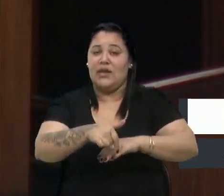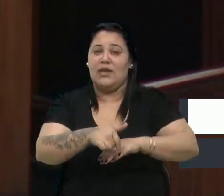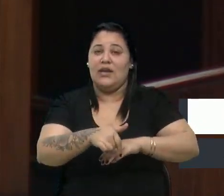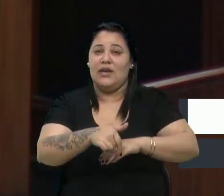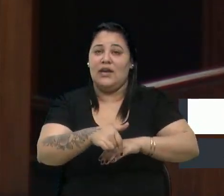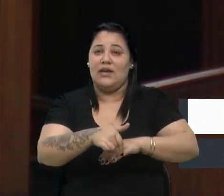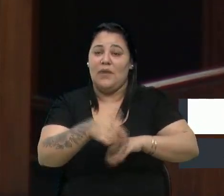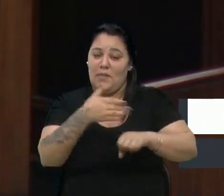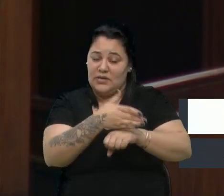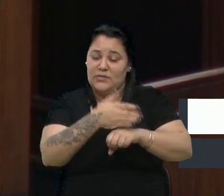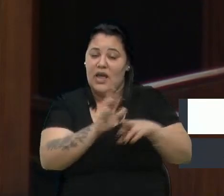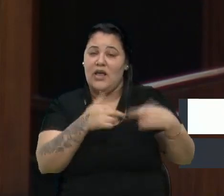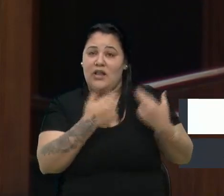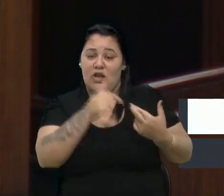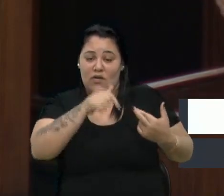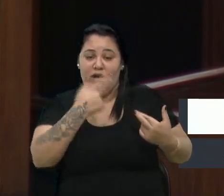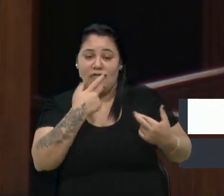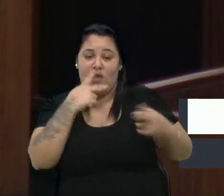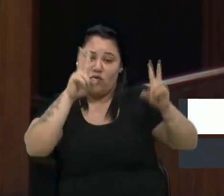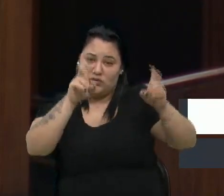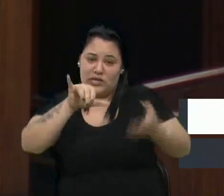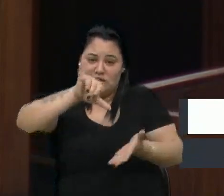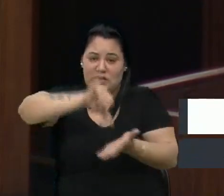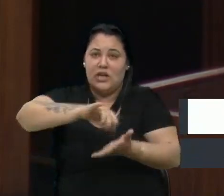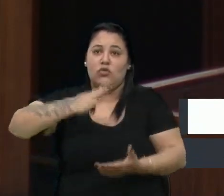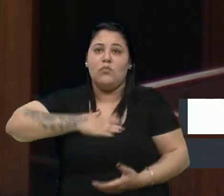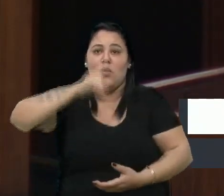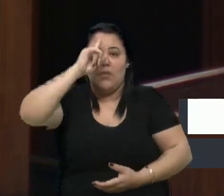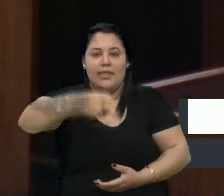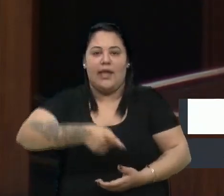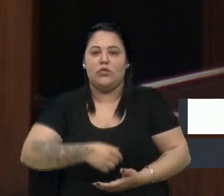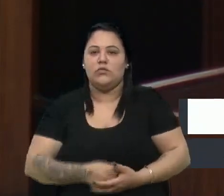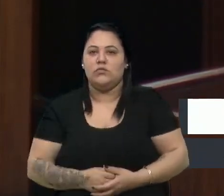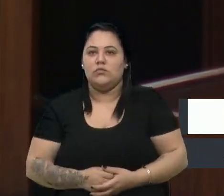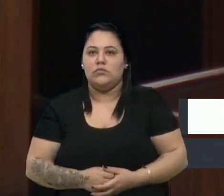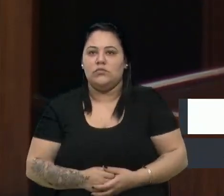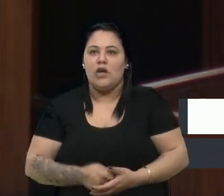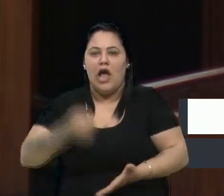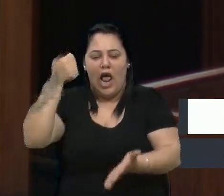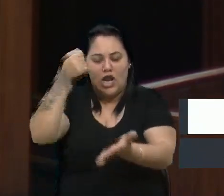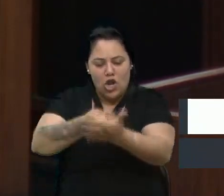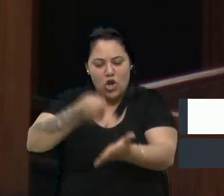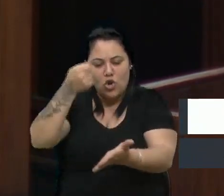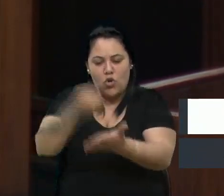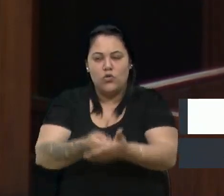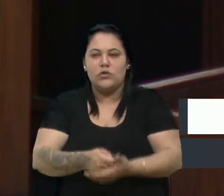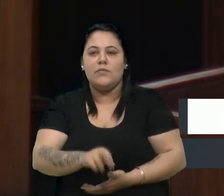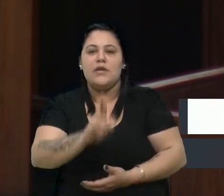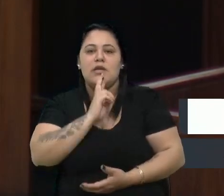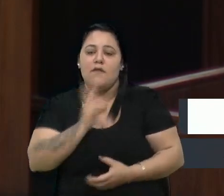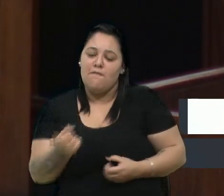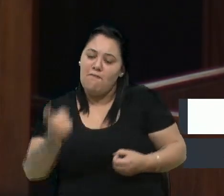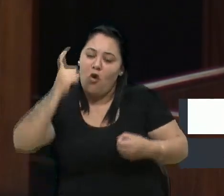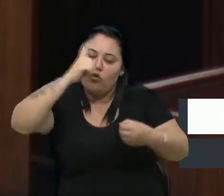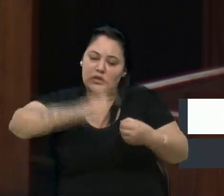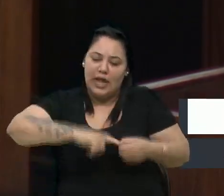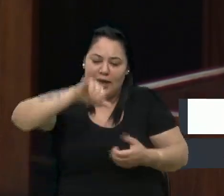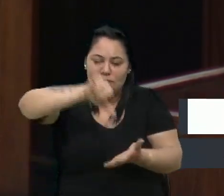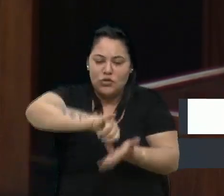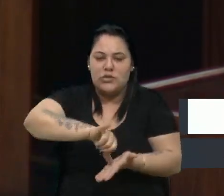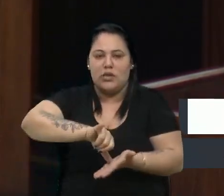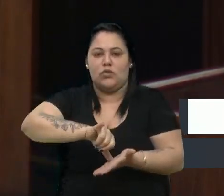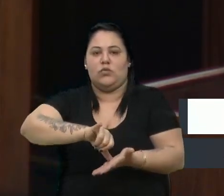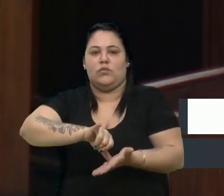esse vai ser um tema central do meu mandato. A luta para o restabelecimento do restaurante